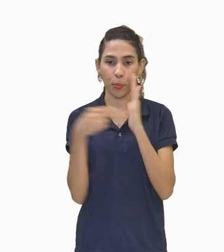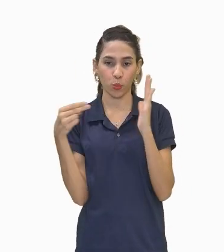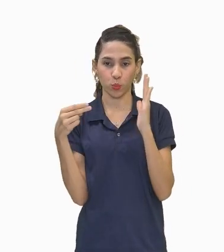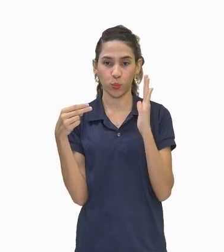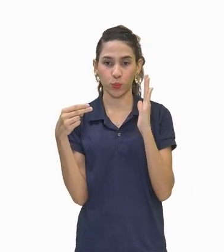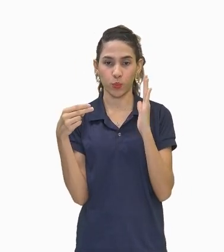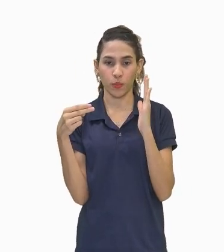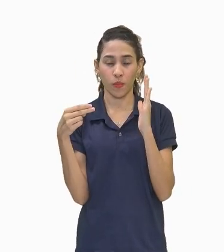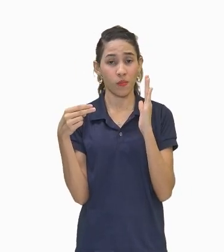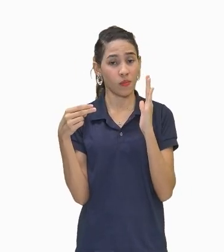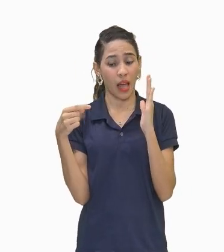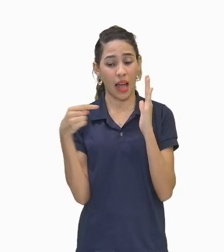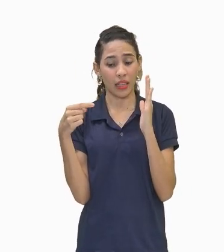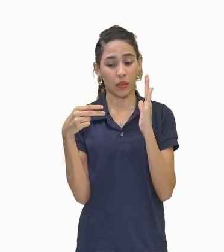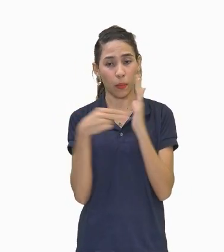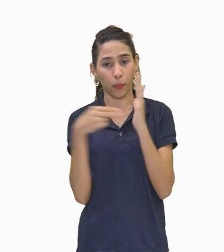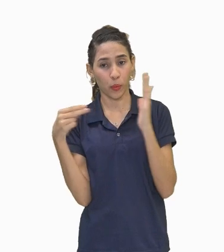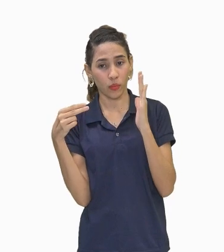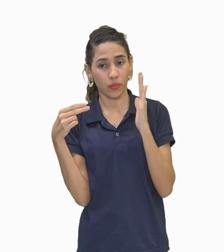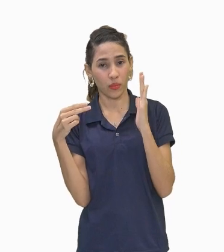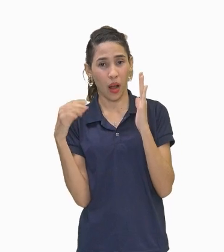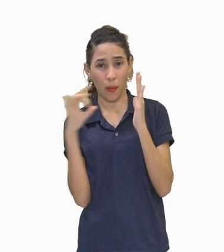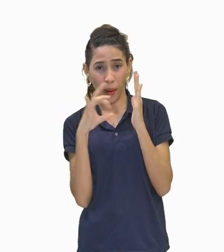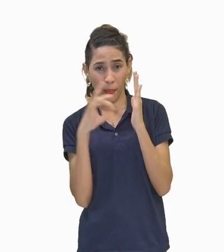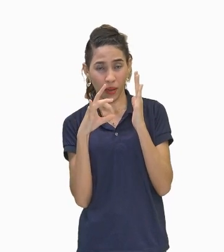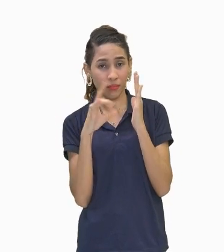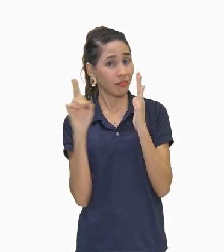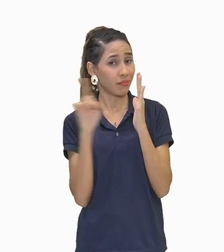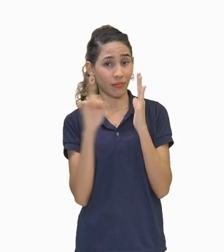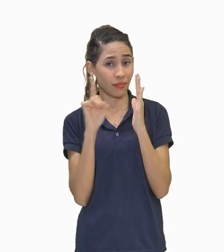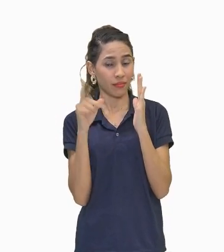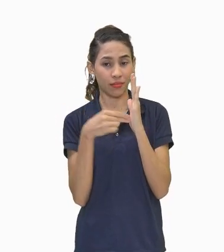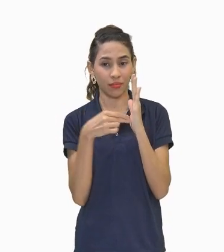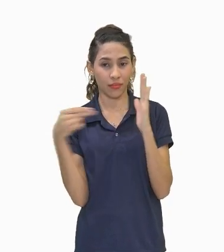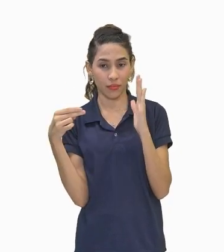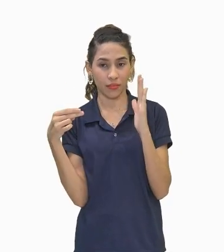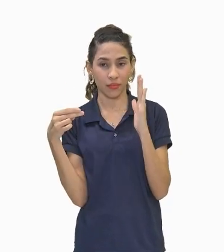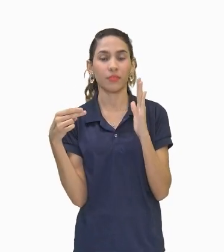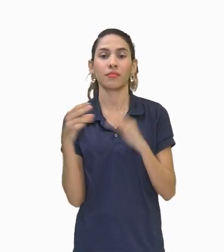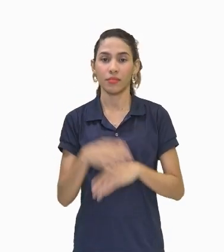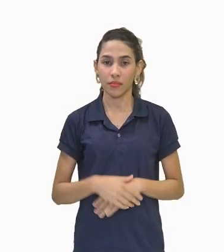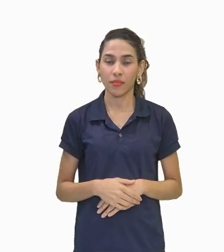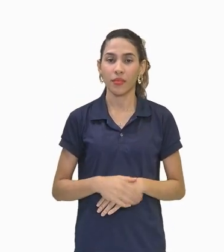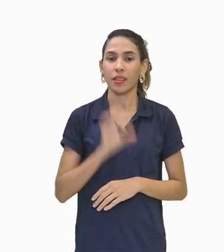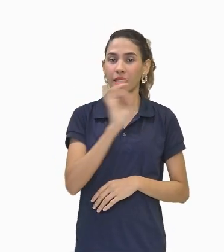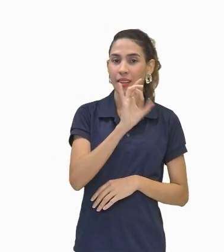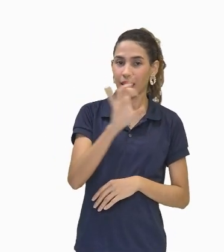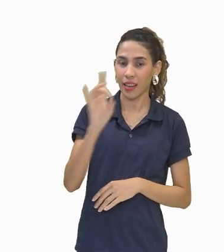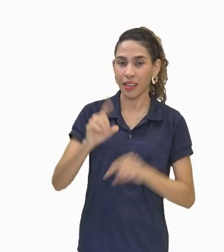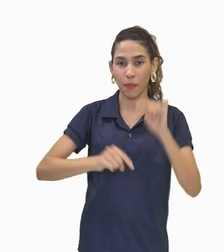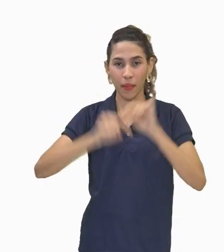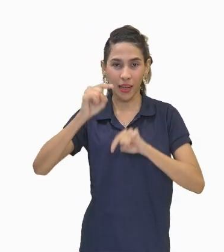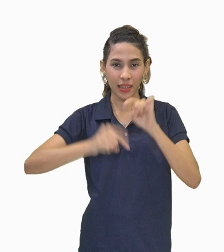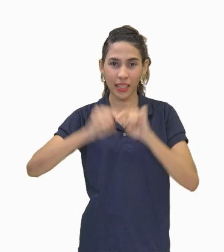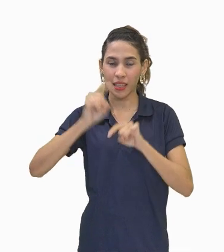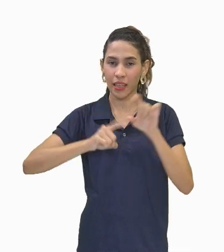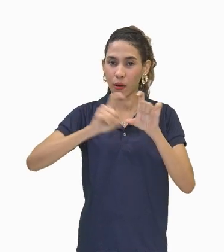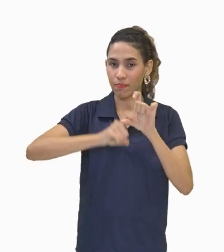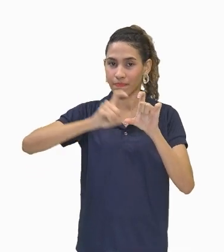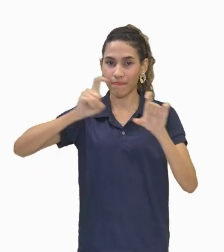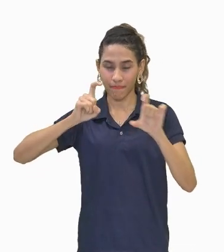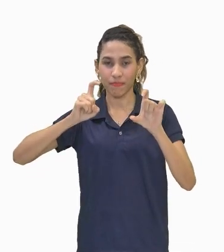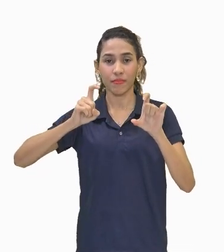caminhos. E cada componente opera independente dos outros. Significa o quê? Se eu estou em uma sala e a lâmpada